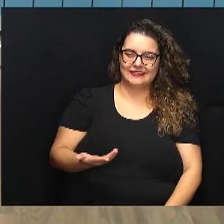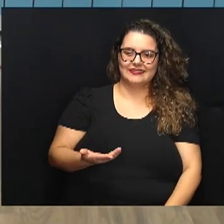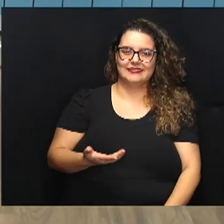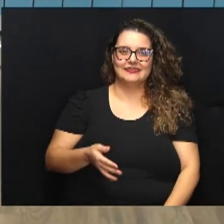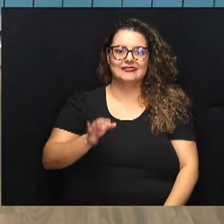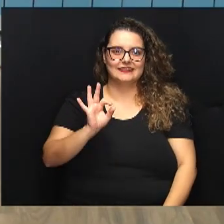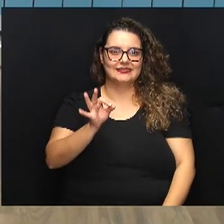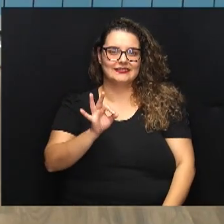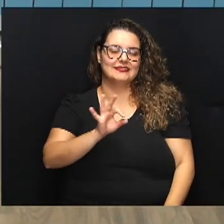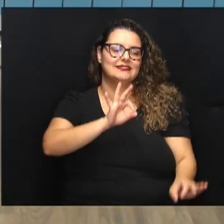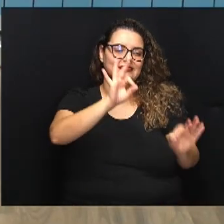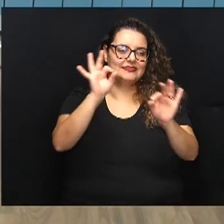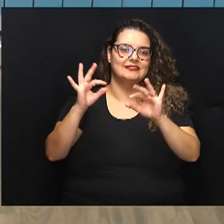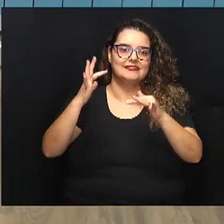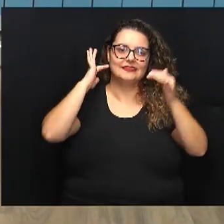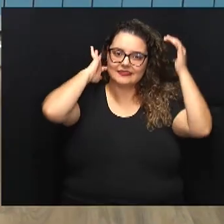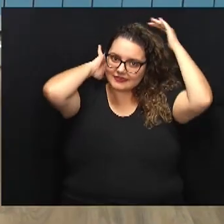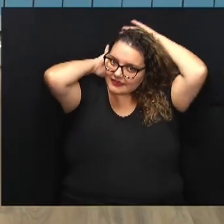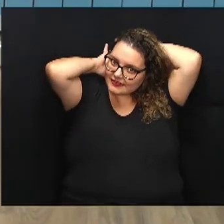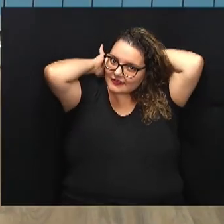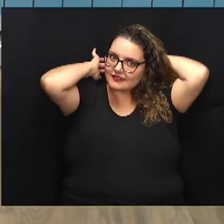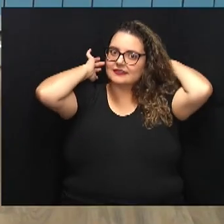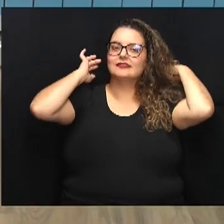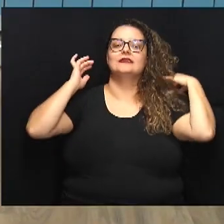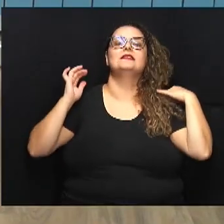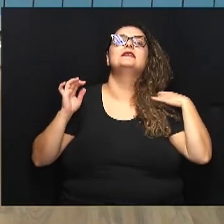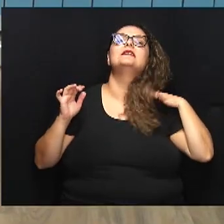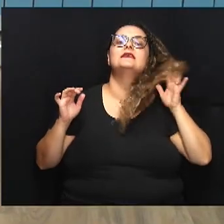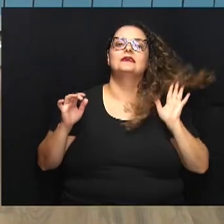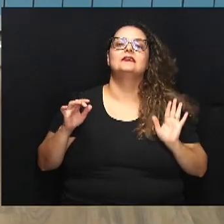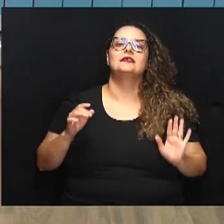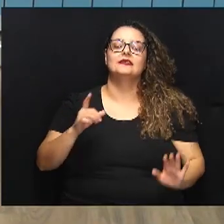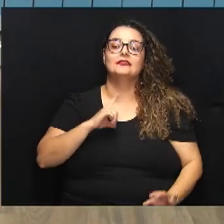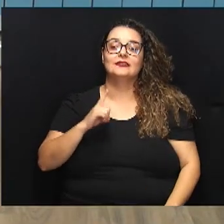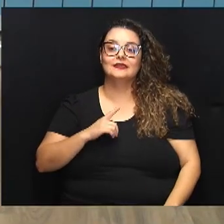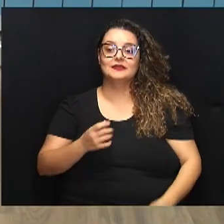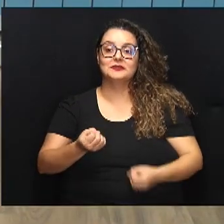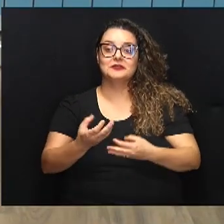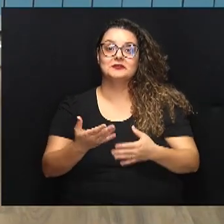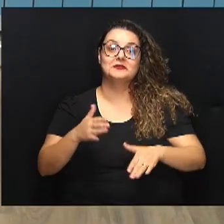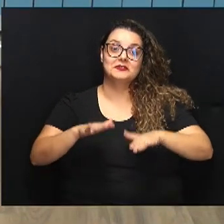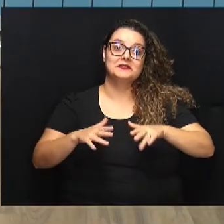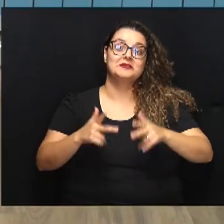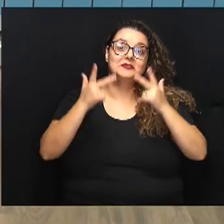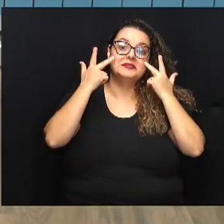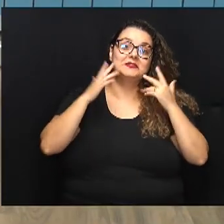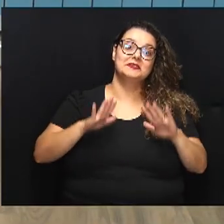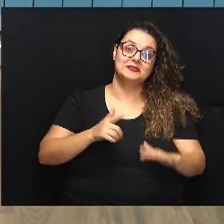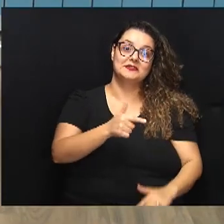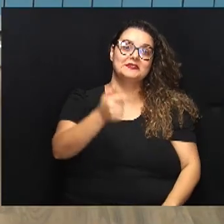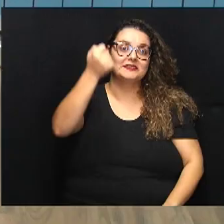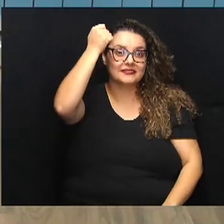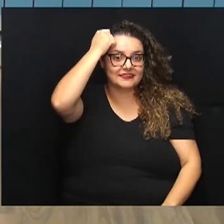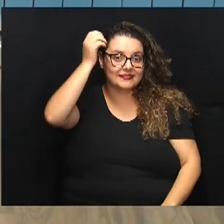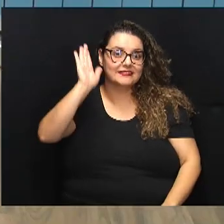que quem está nos acompanhando saiu muito bem informado, talvez mais tranquilo, sem muita culpa, porque já experimentou o morango do